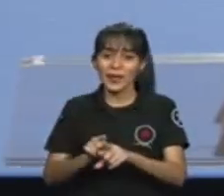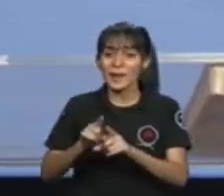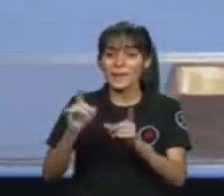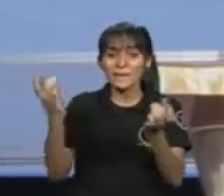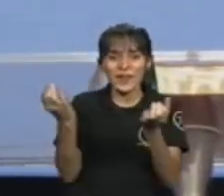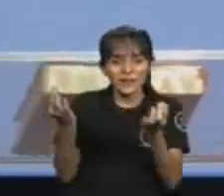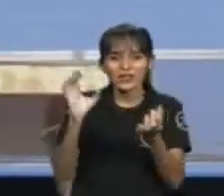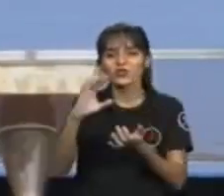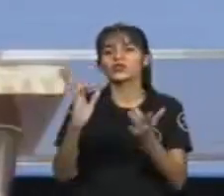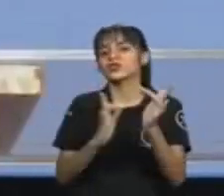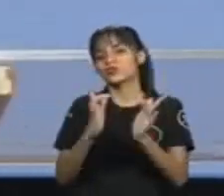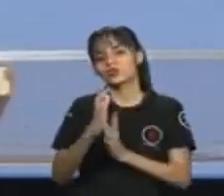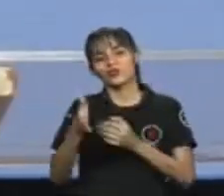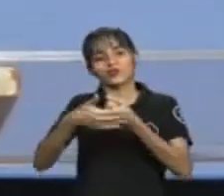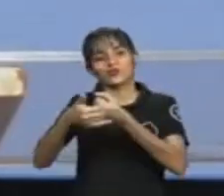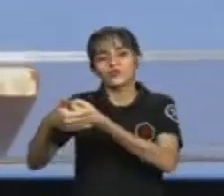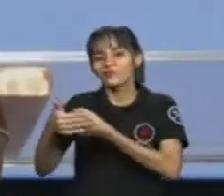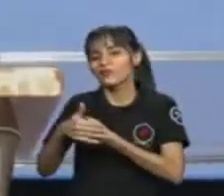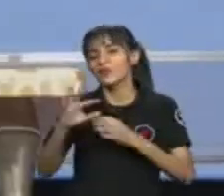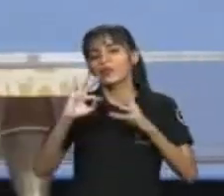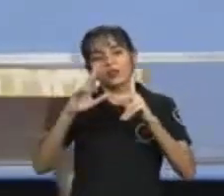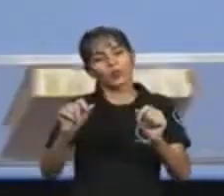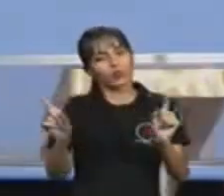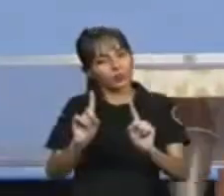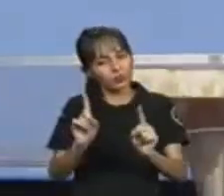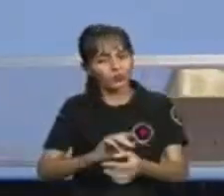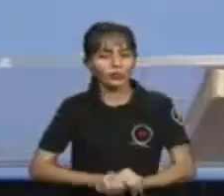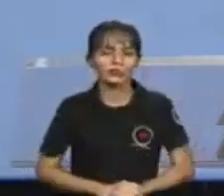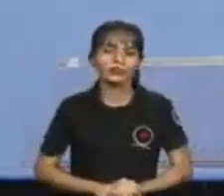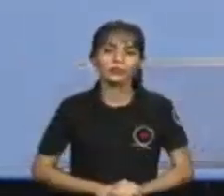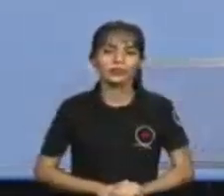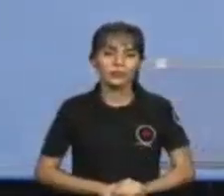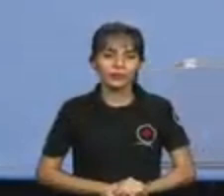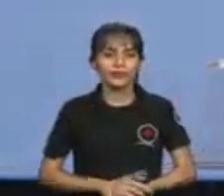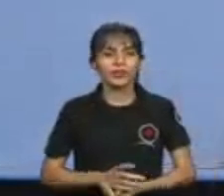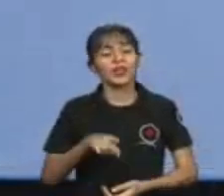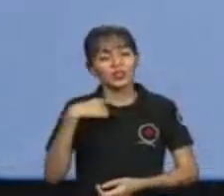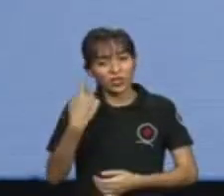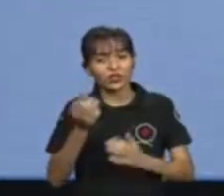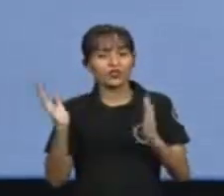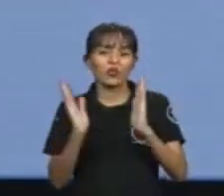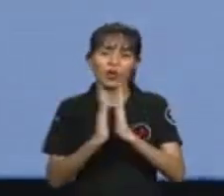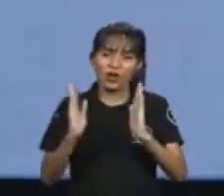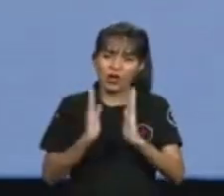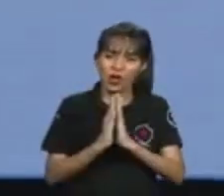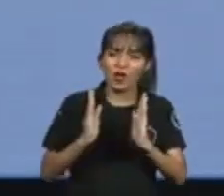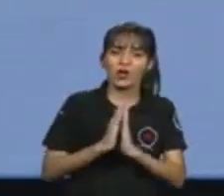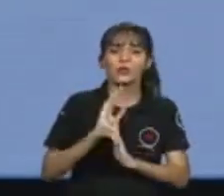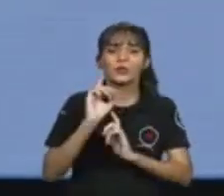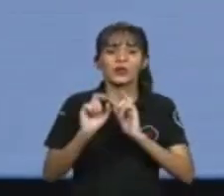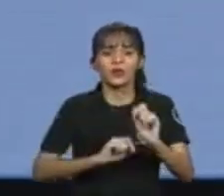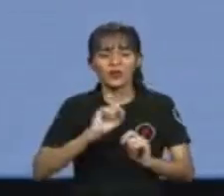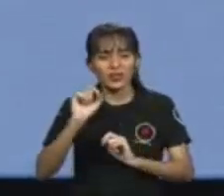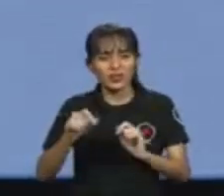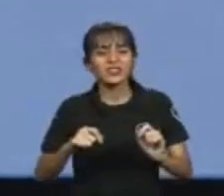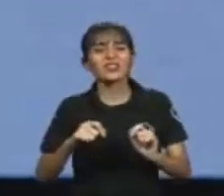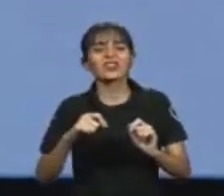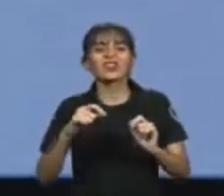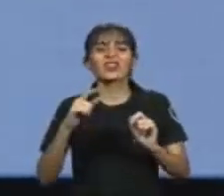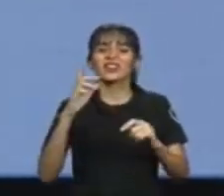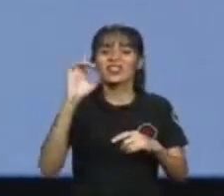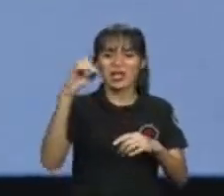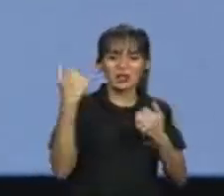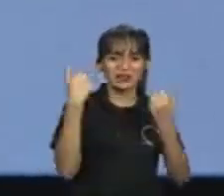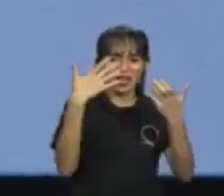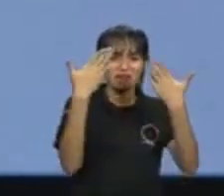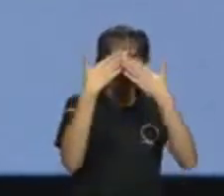todos. E a gente tem orado, pastor Elisete, para que Deus tire as escamas dos olhos, abra os